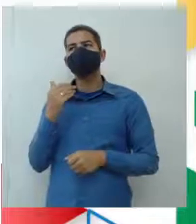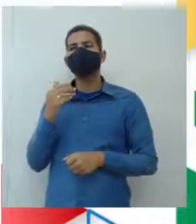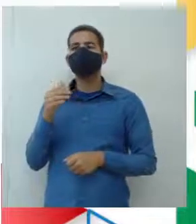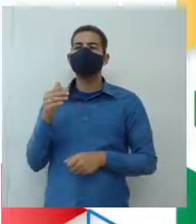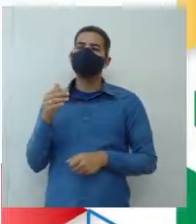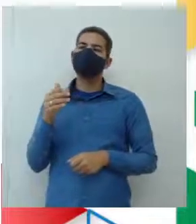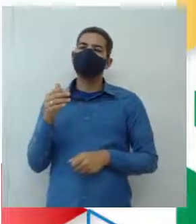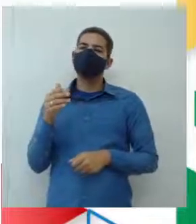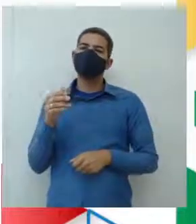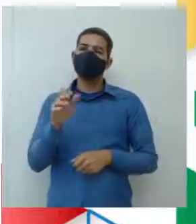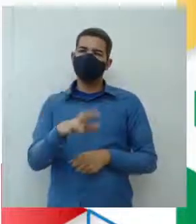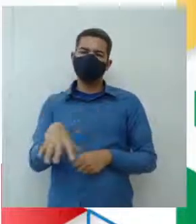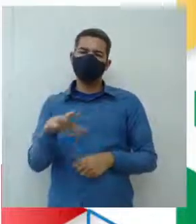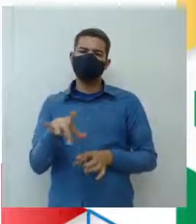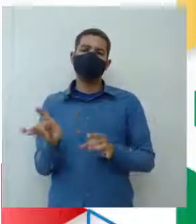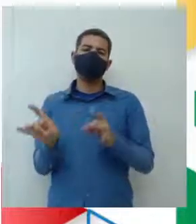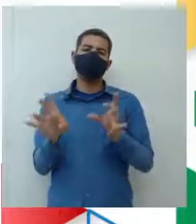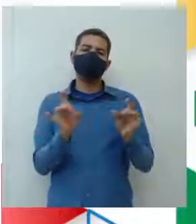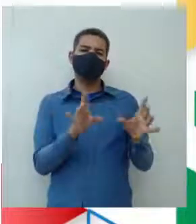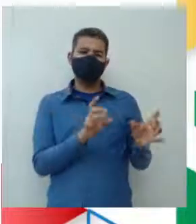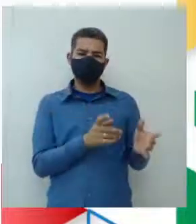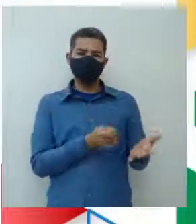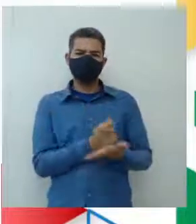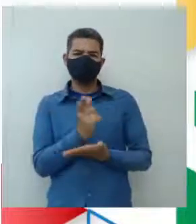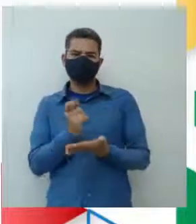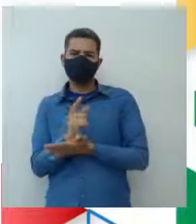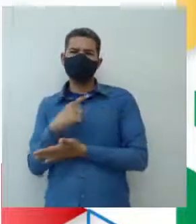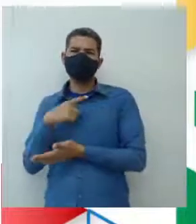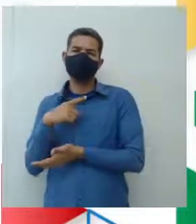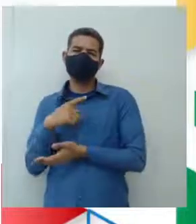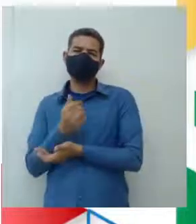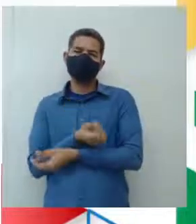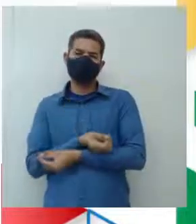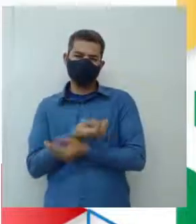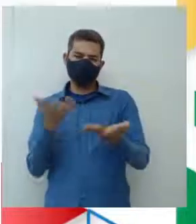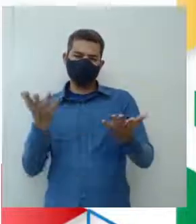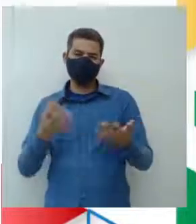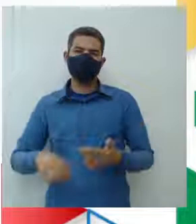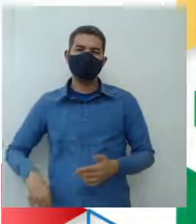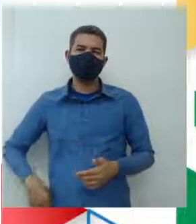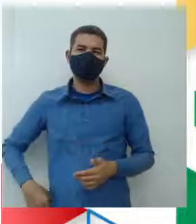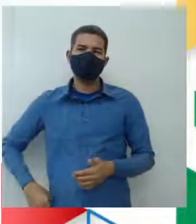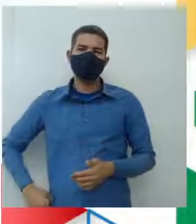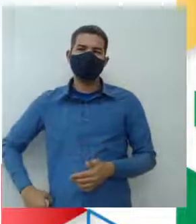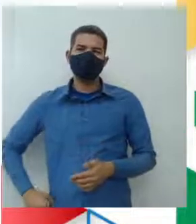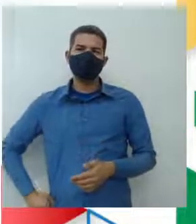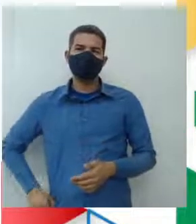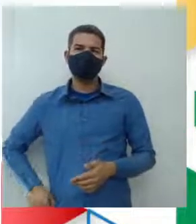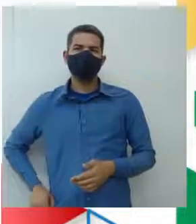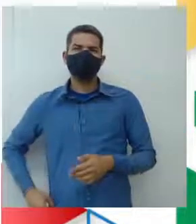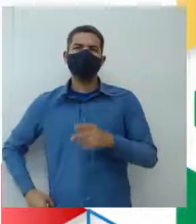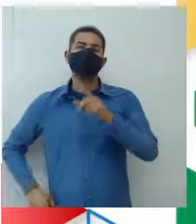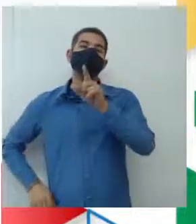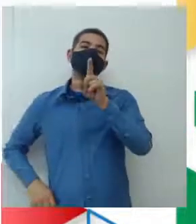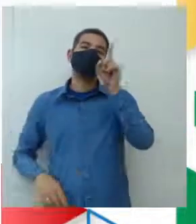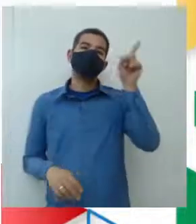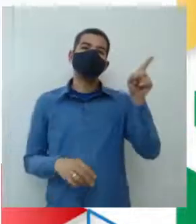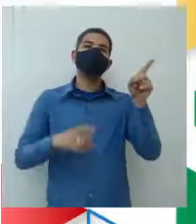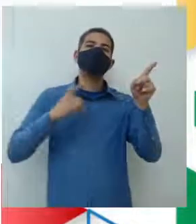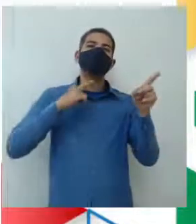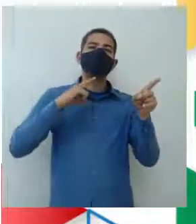o próprio comércio. E daí a gente vai ter essa distribuição desses serviços, desses alimentos. O outro viés que a gente pode colocar são